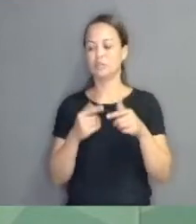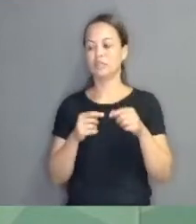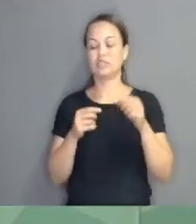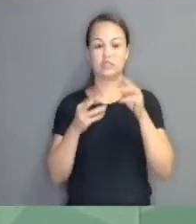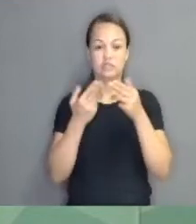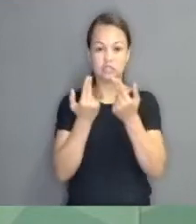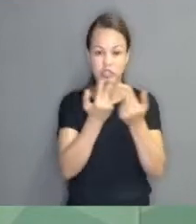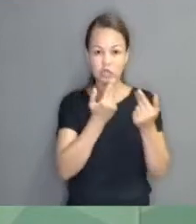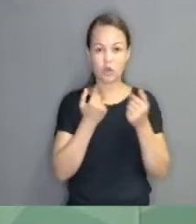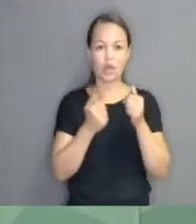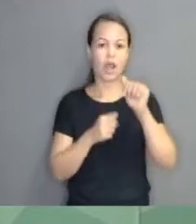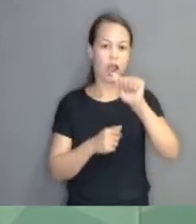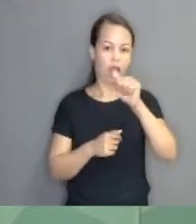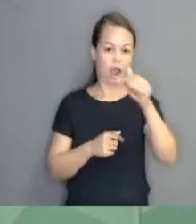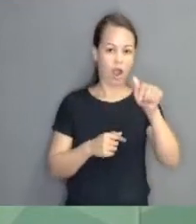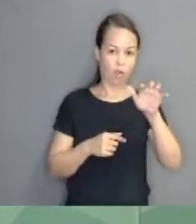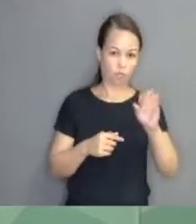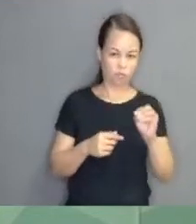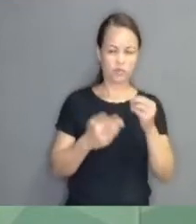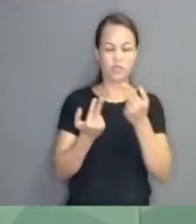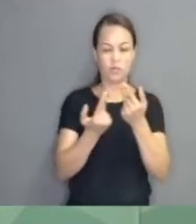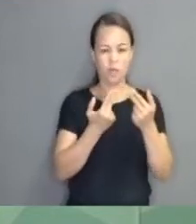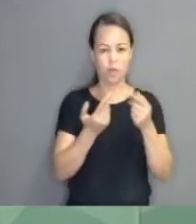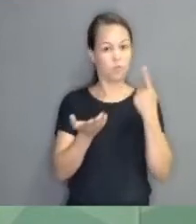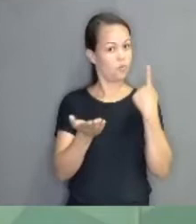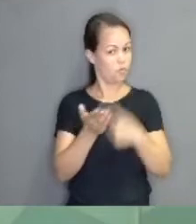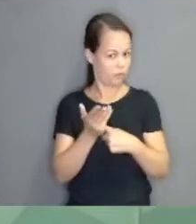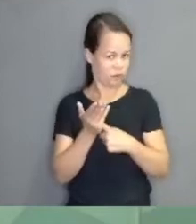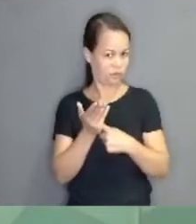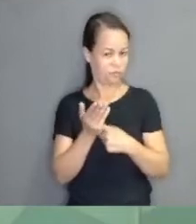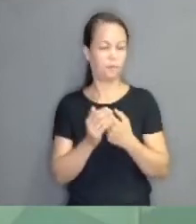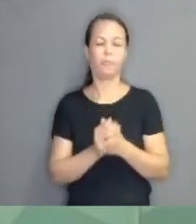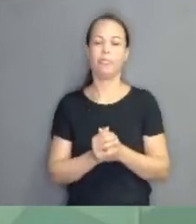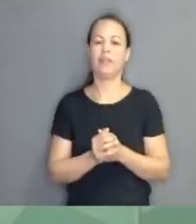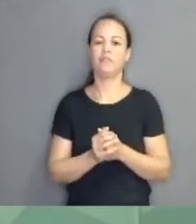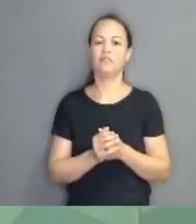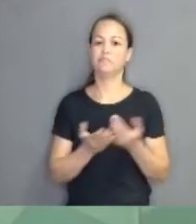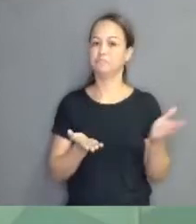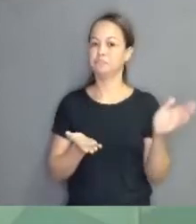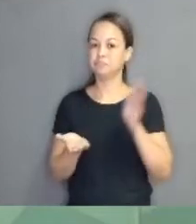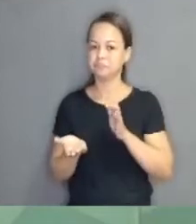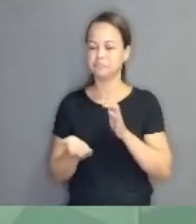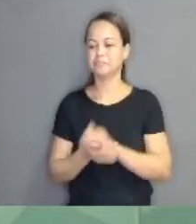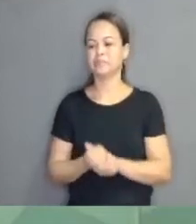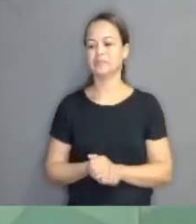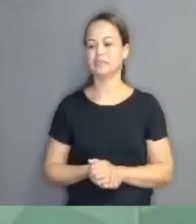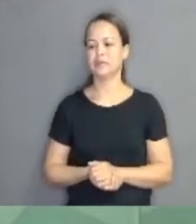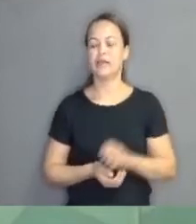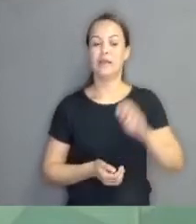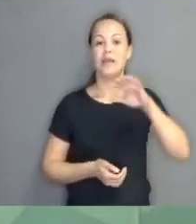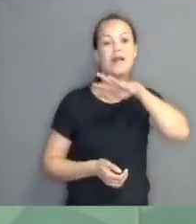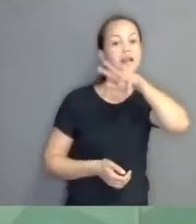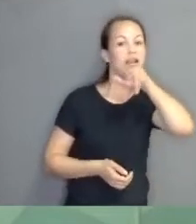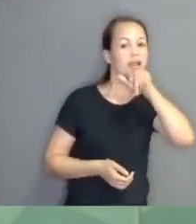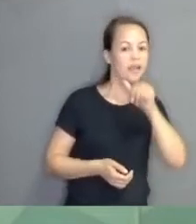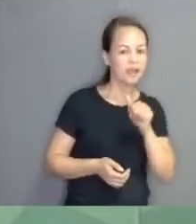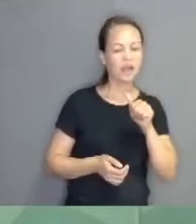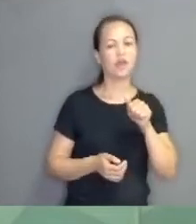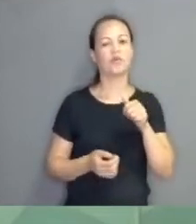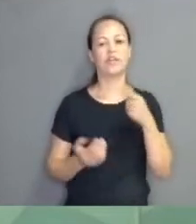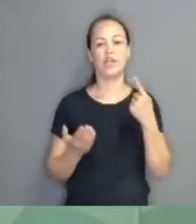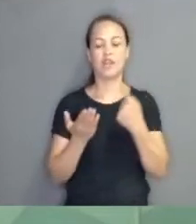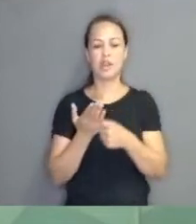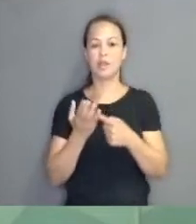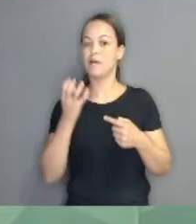esse mesmo sozinho final de cão combinado vamos lá é leão que